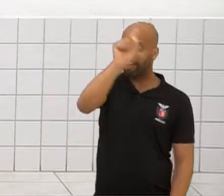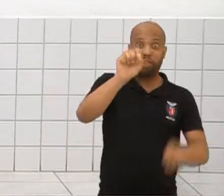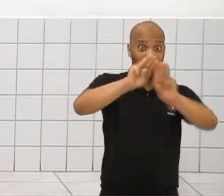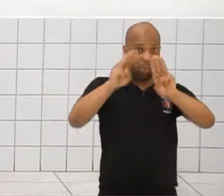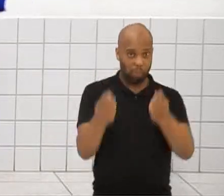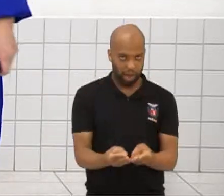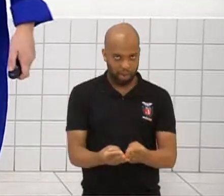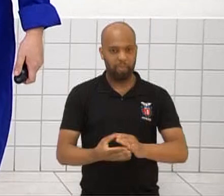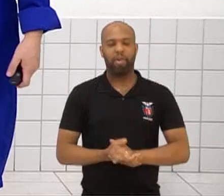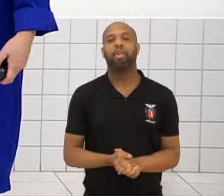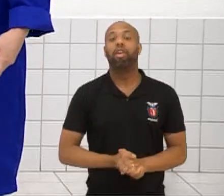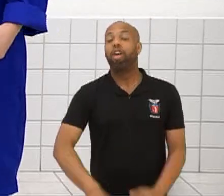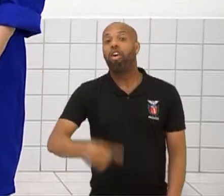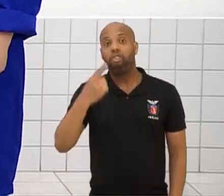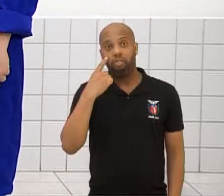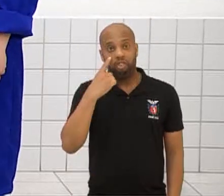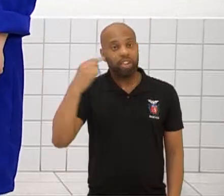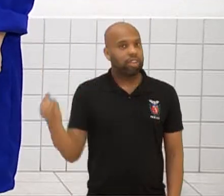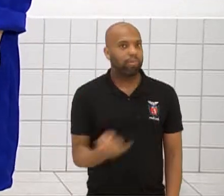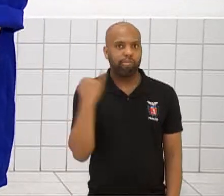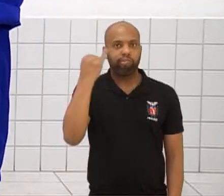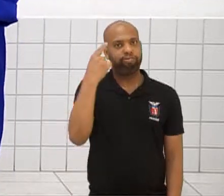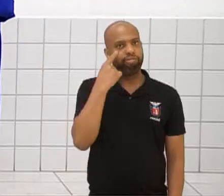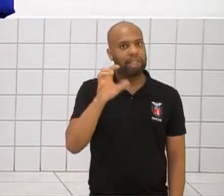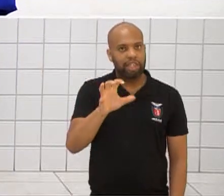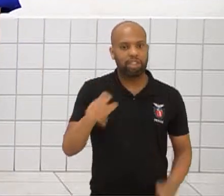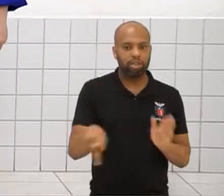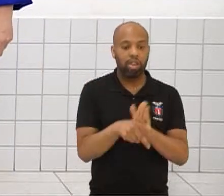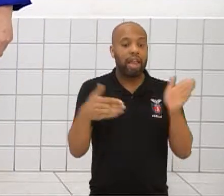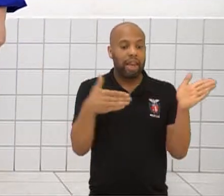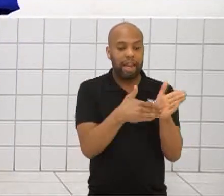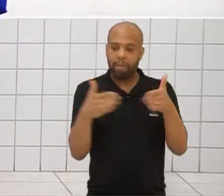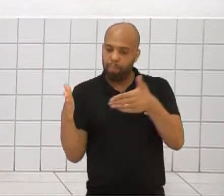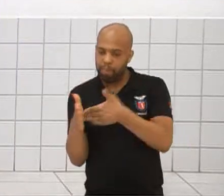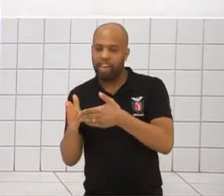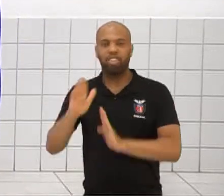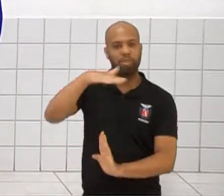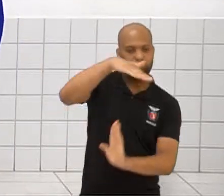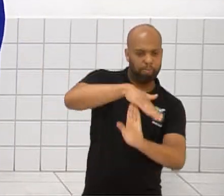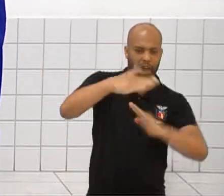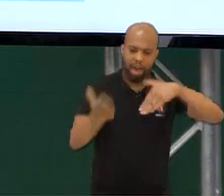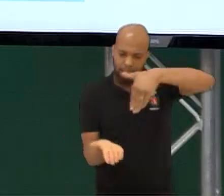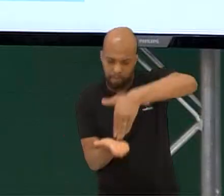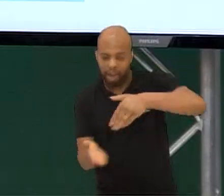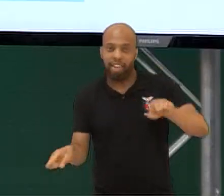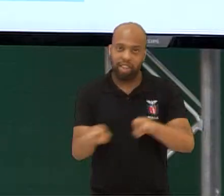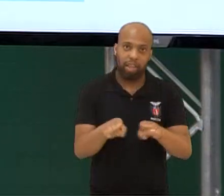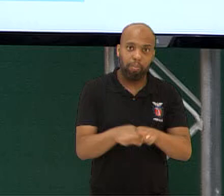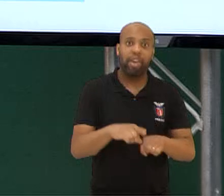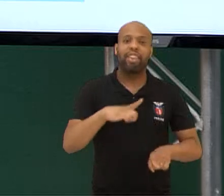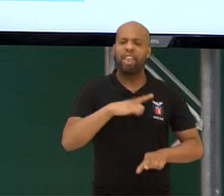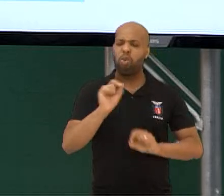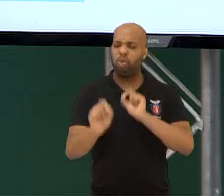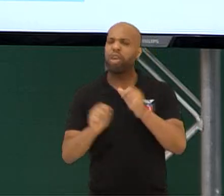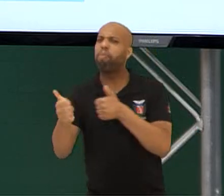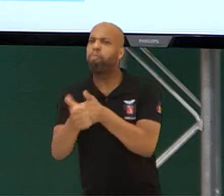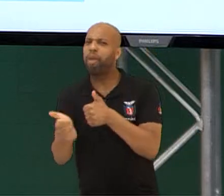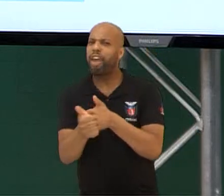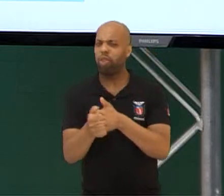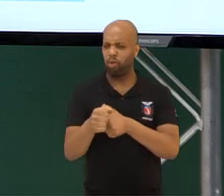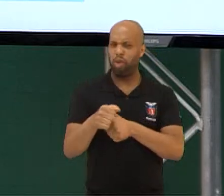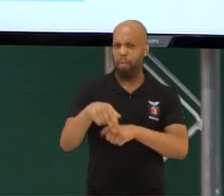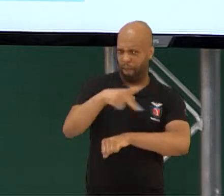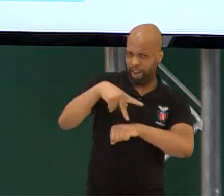Anderson? Exato. Então é importante a gente verificar essa questão, então, dos limites que o Estado faz, né, relaciona, né, até para questões que exatamente é cobrado ali em